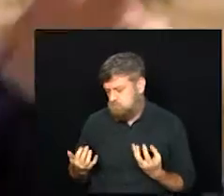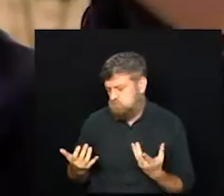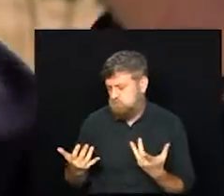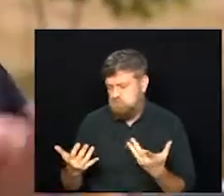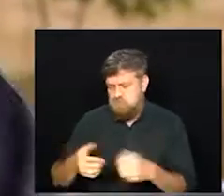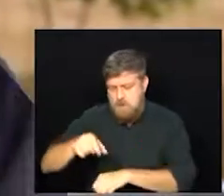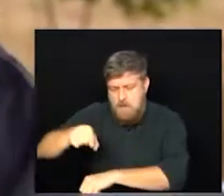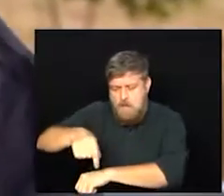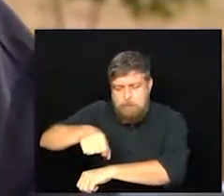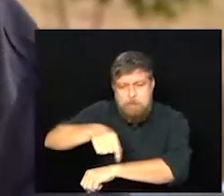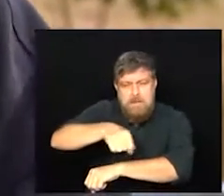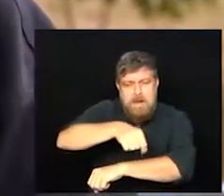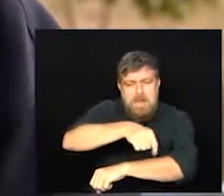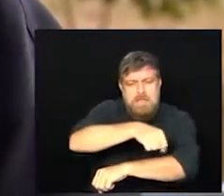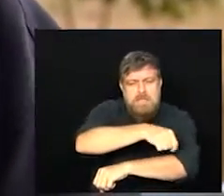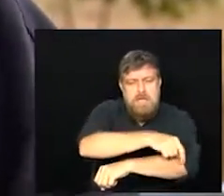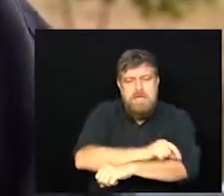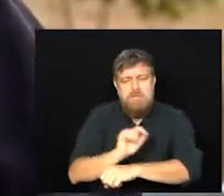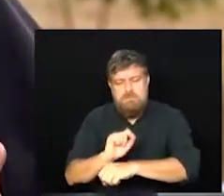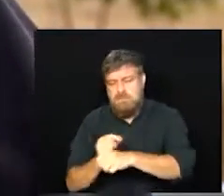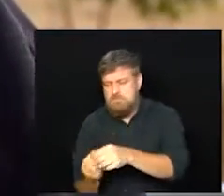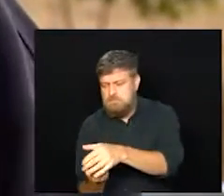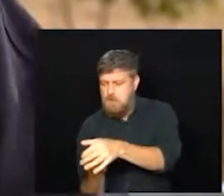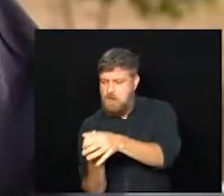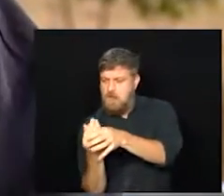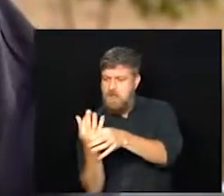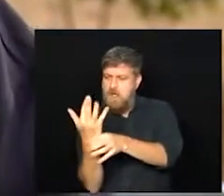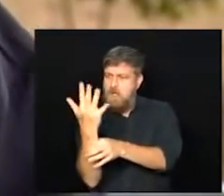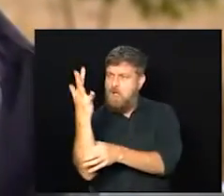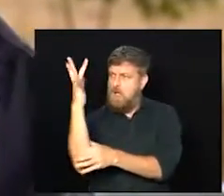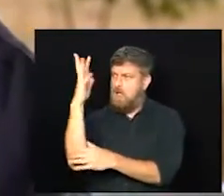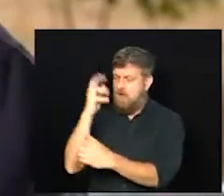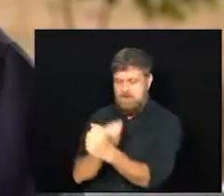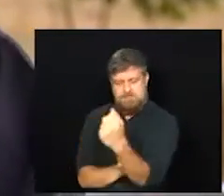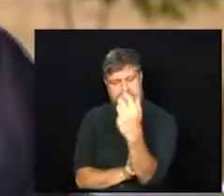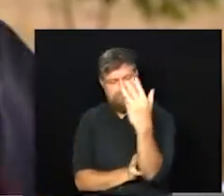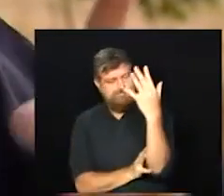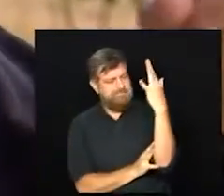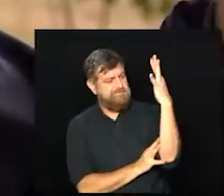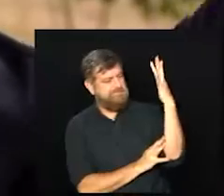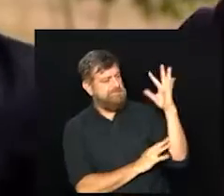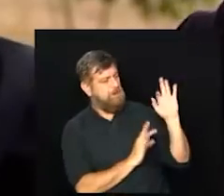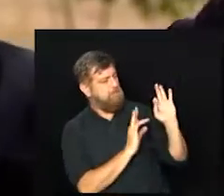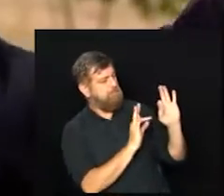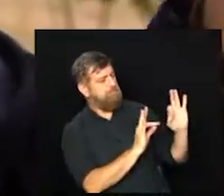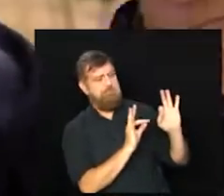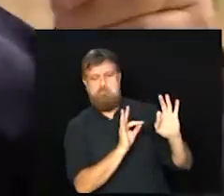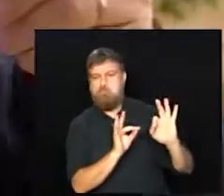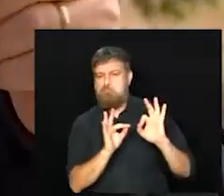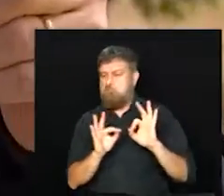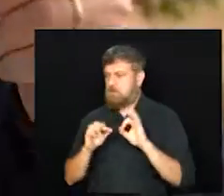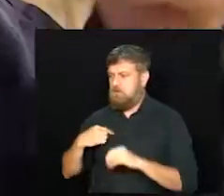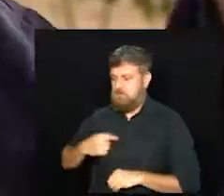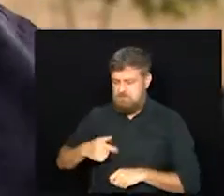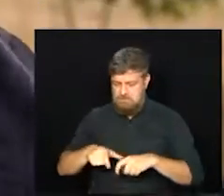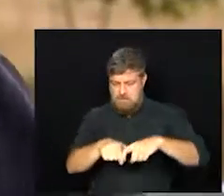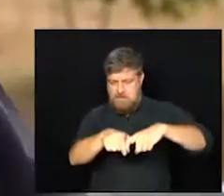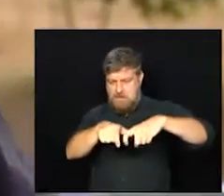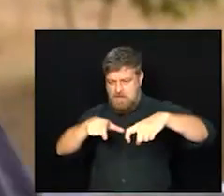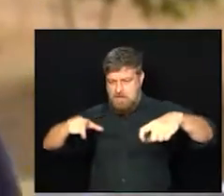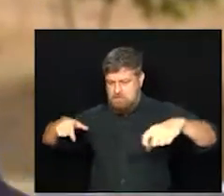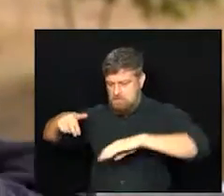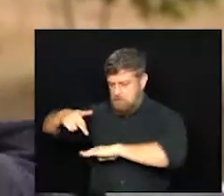plantadas aqui centenas de árvores, palmeiras, Fizemos uma passarela sobre